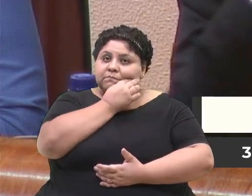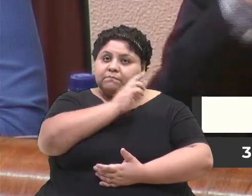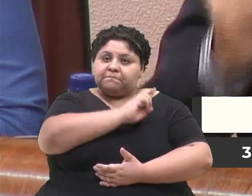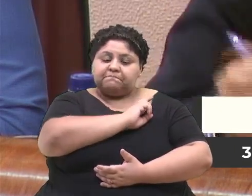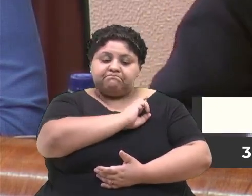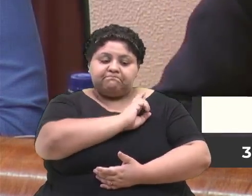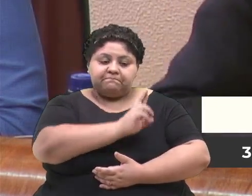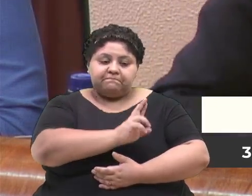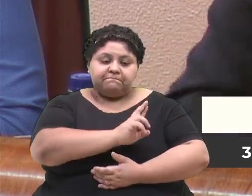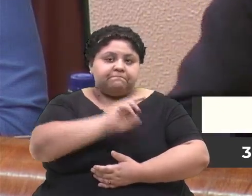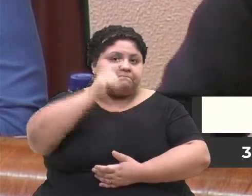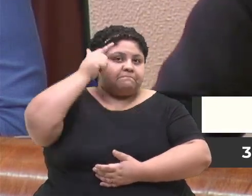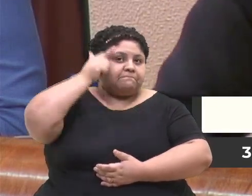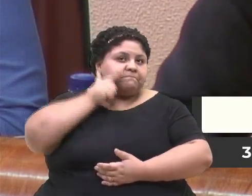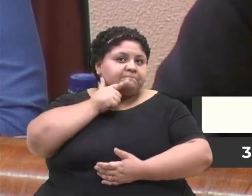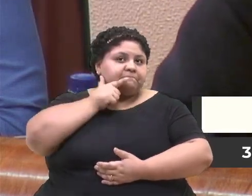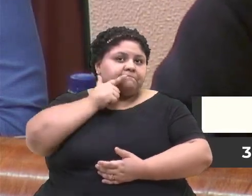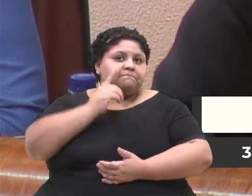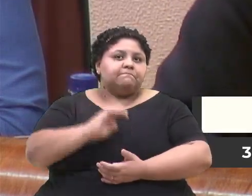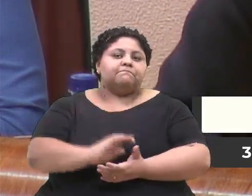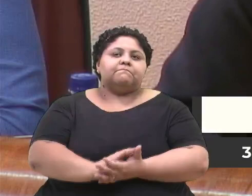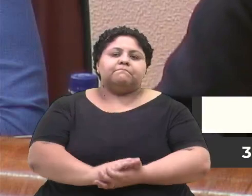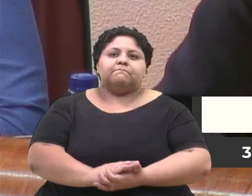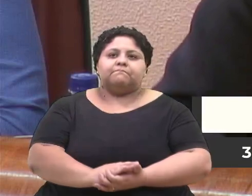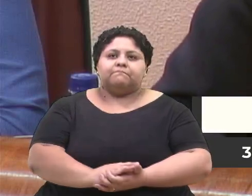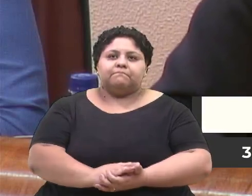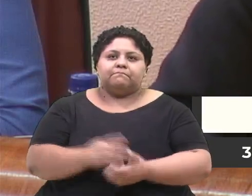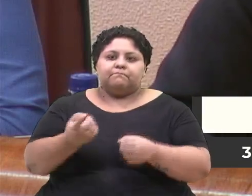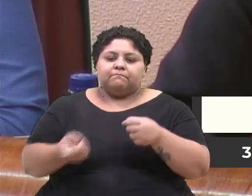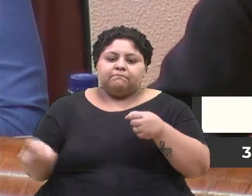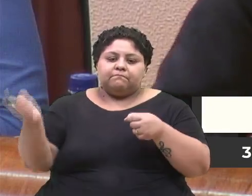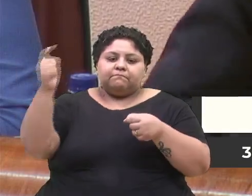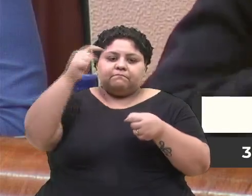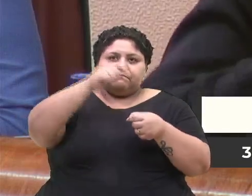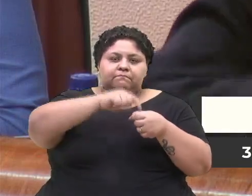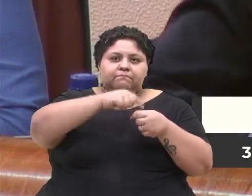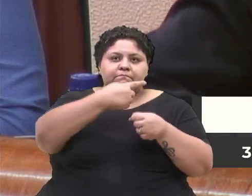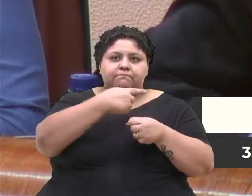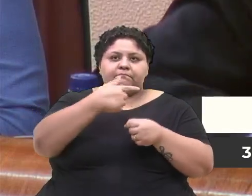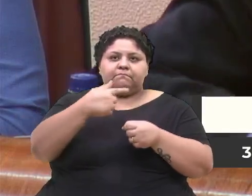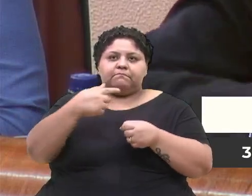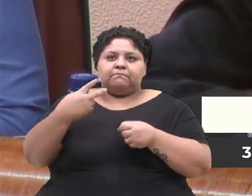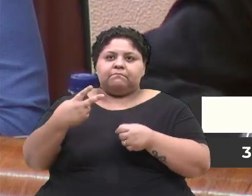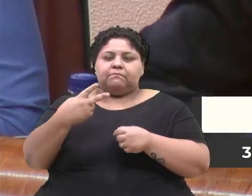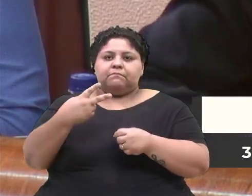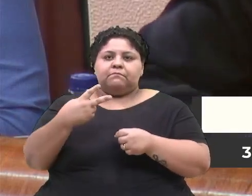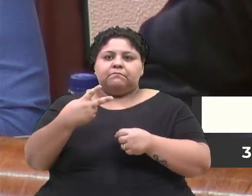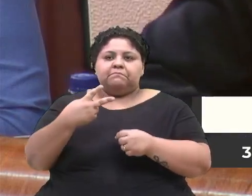representação, Lucas Carenhato. Retornamos no 172, seu Camilles.